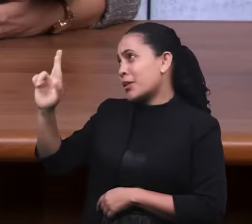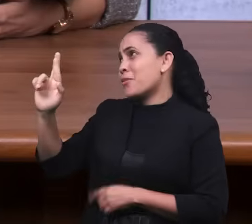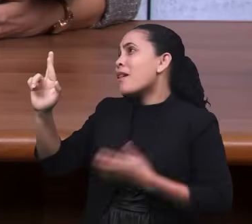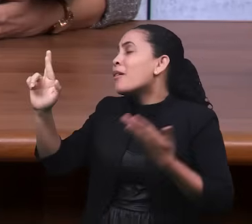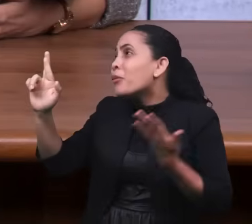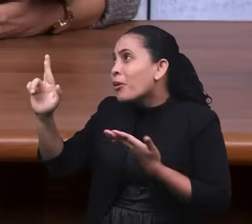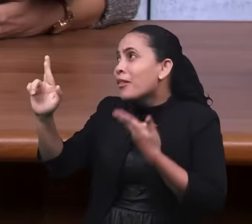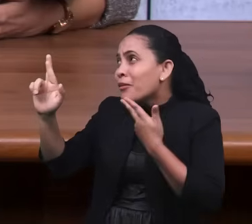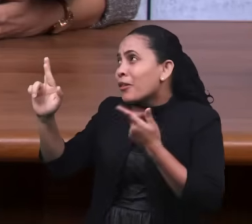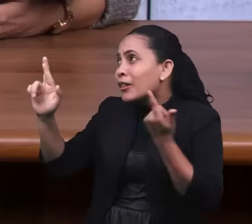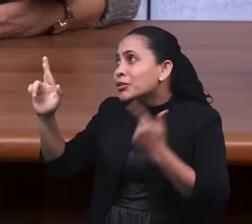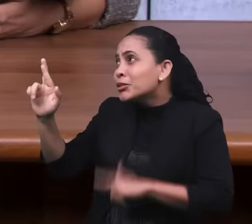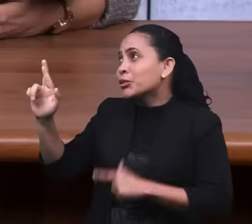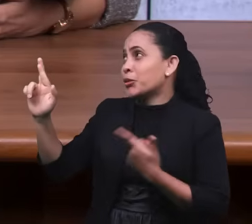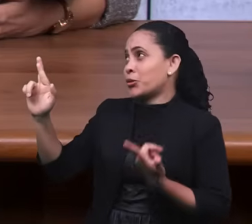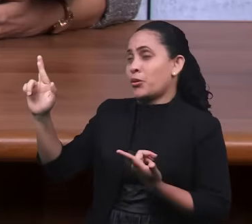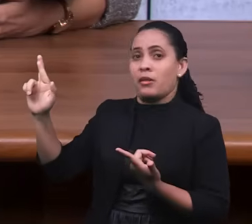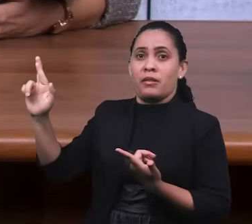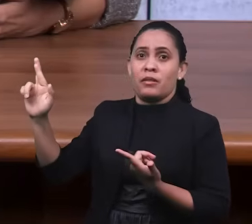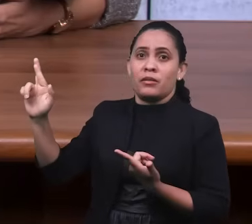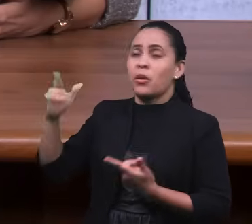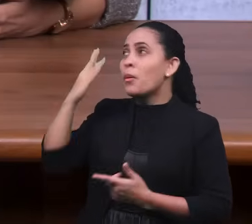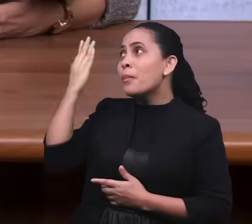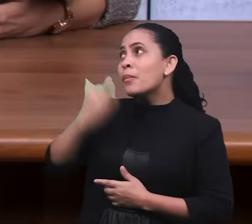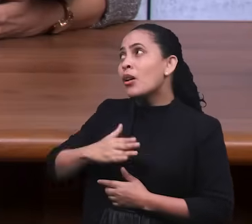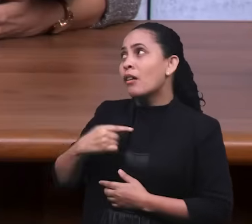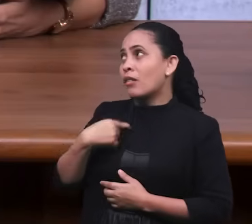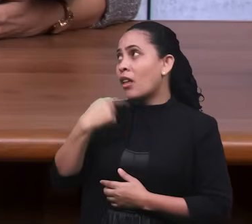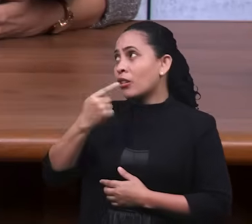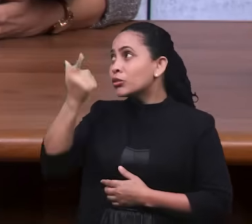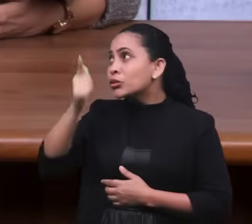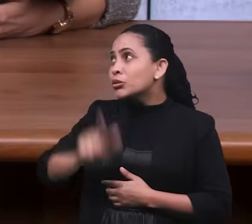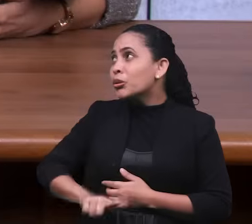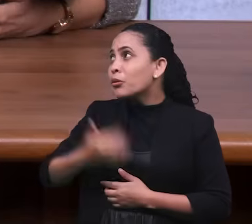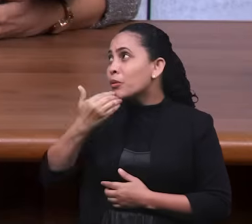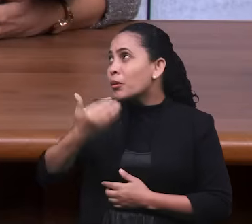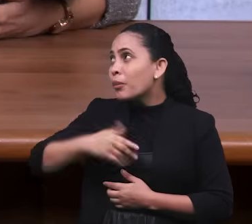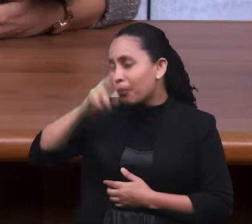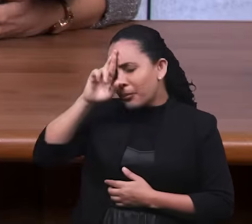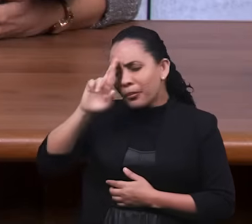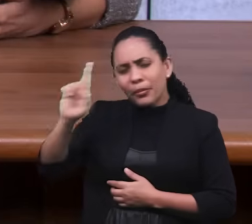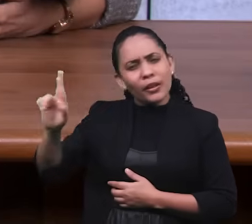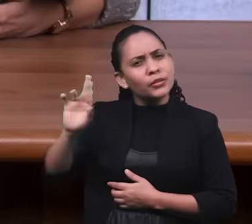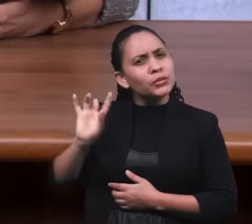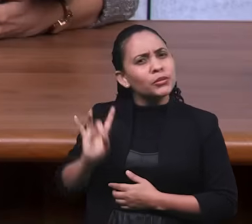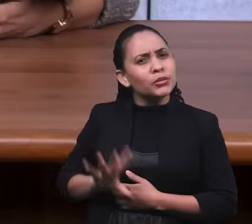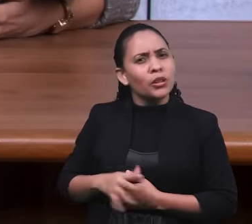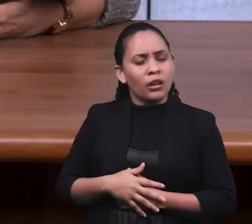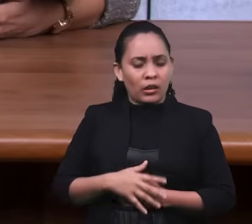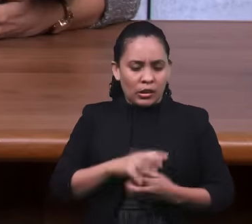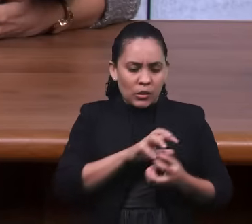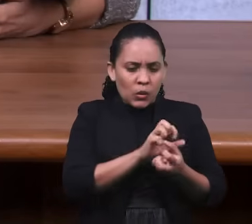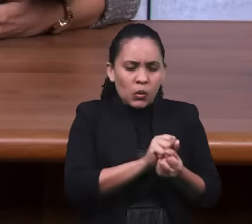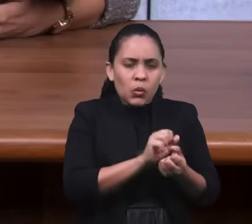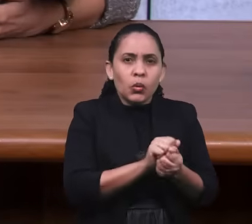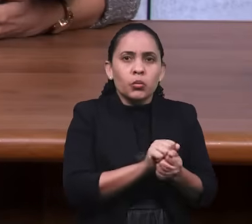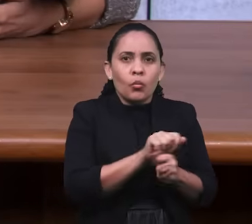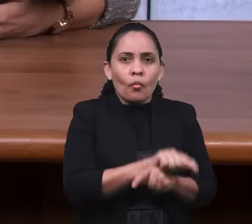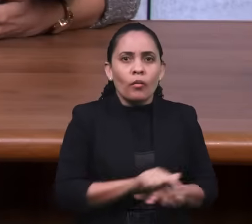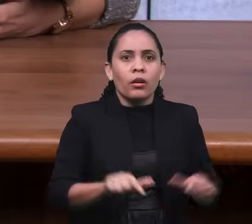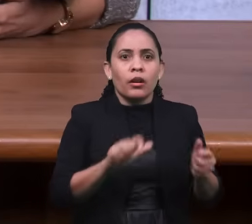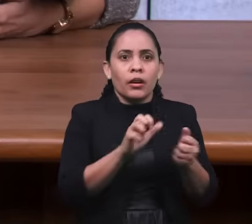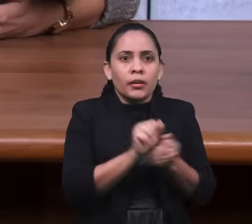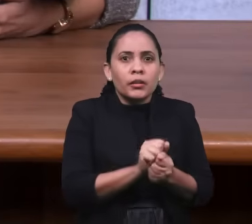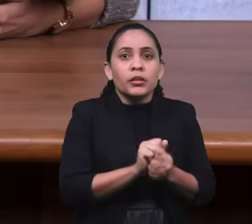esta vez faça a prova com o velo. Rogo-te que só no velo haja secura e